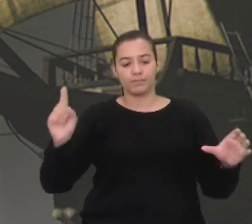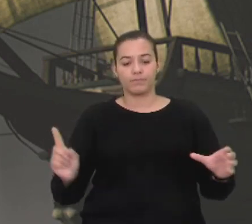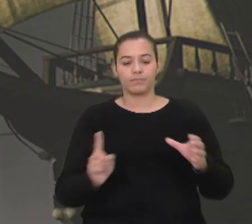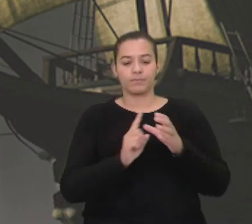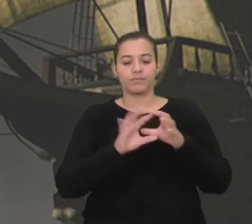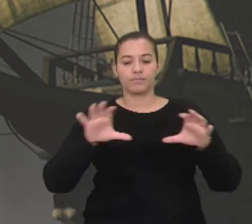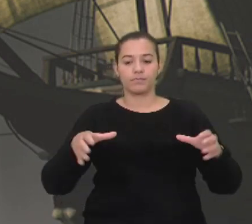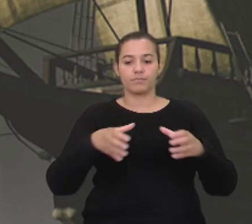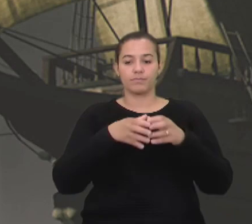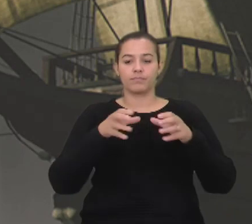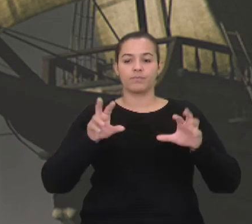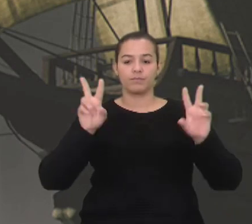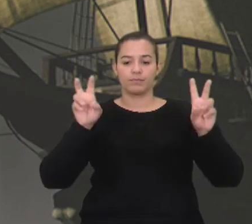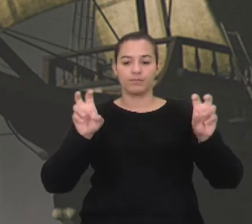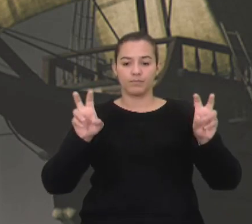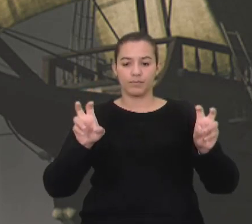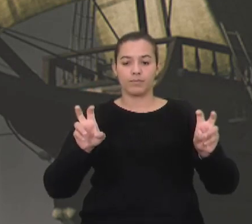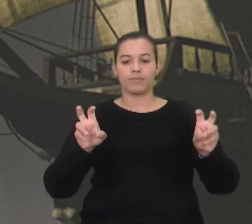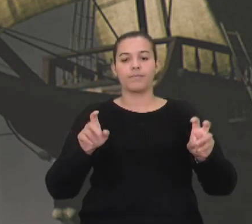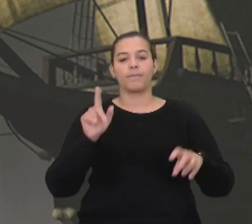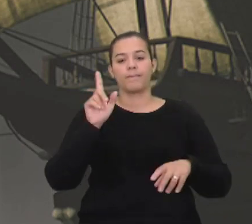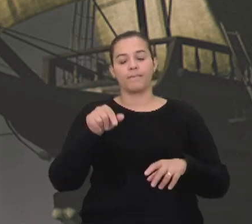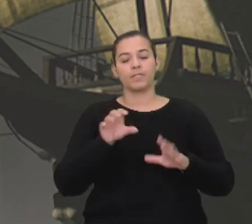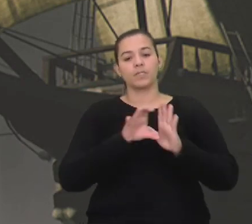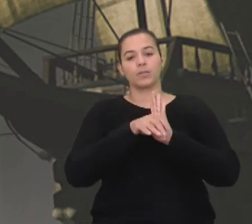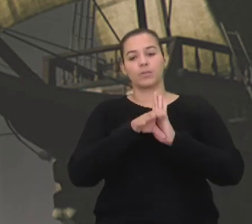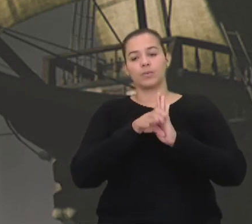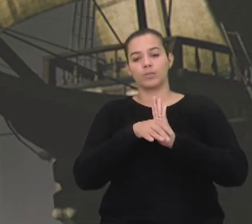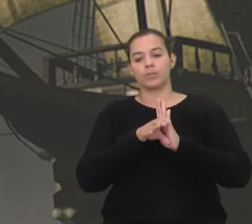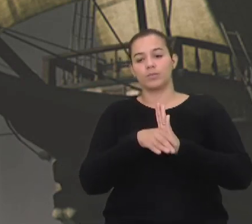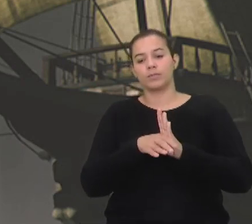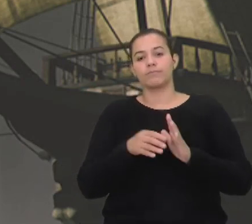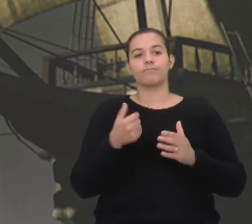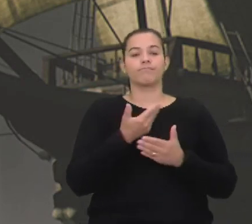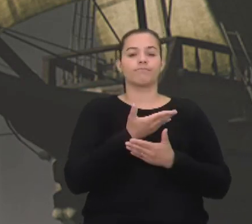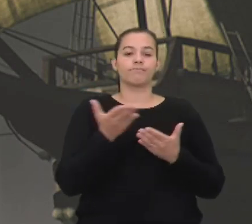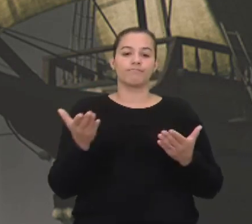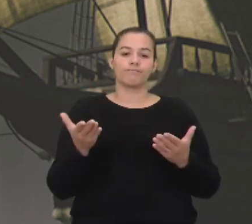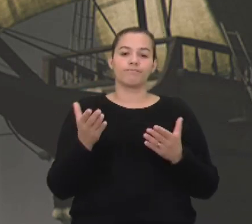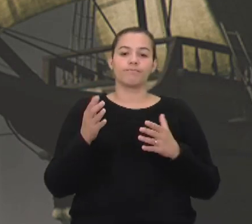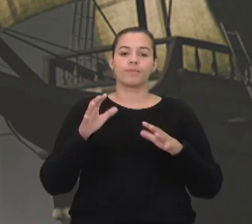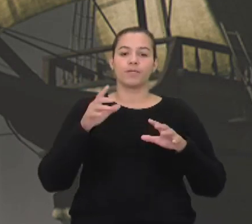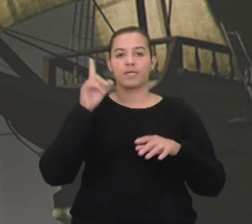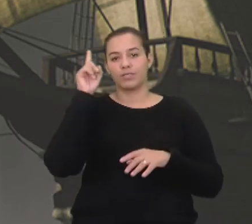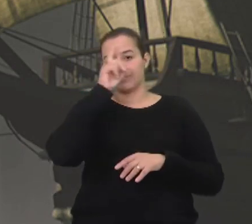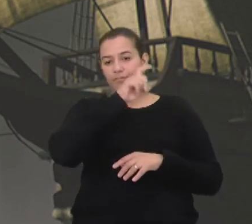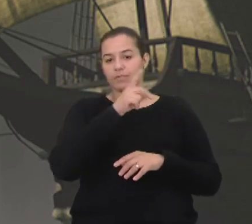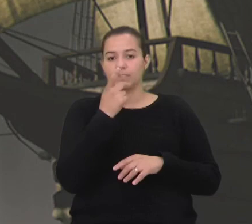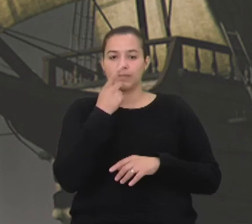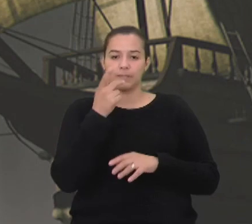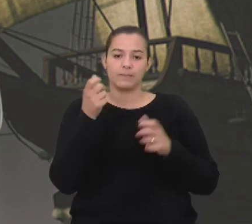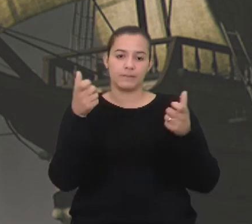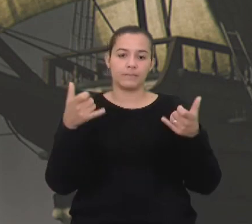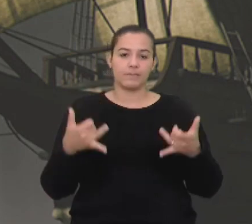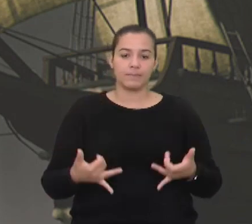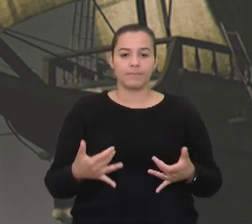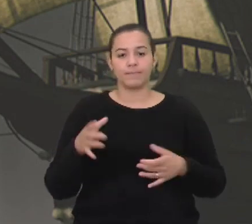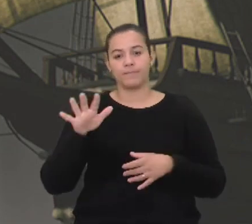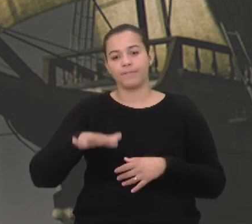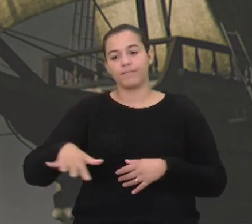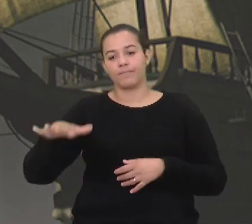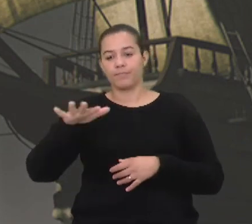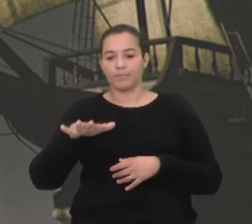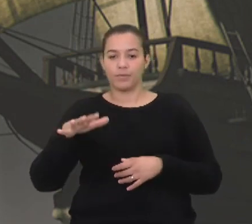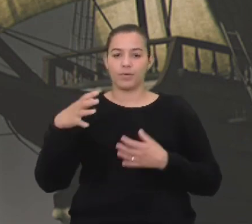mesmo assunto, mas são conceitos que são um tanto quanto antagônicos, né? Em um a gente fala